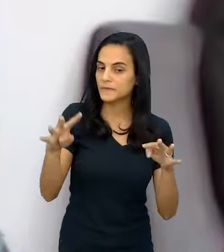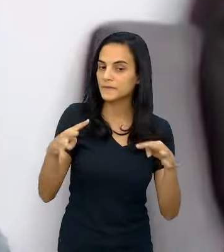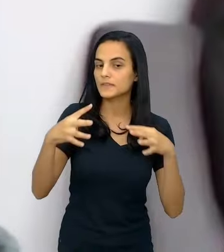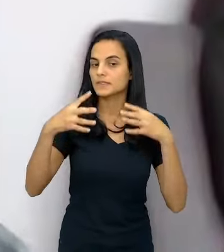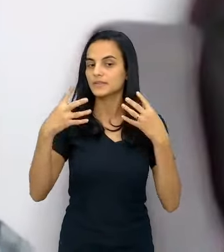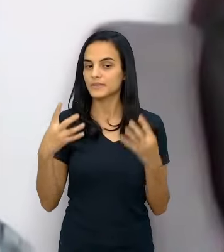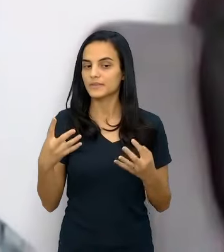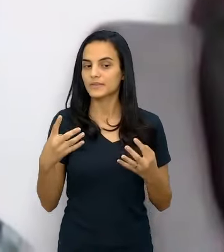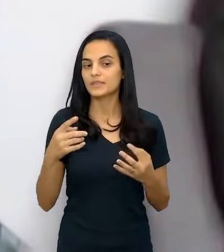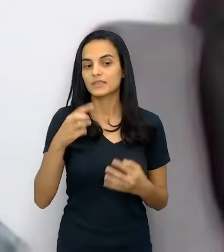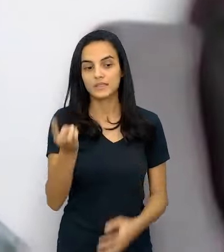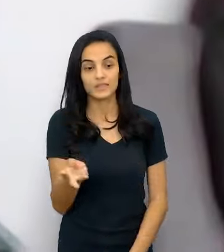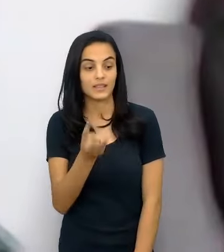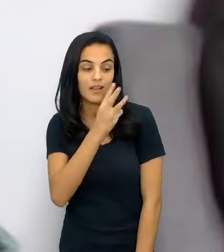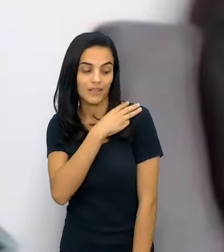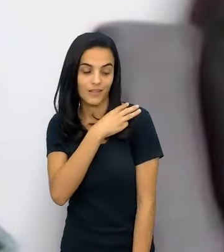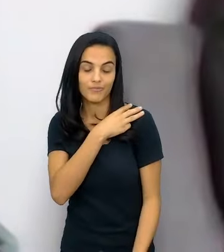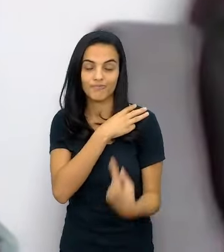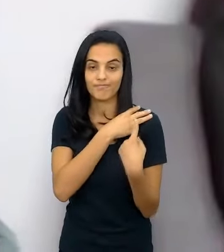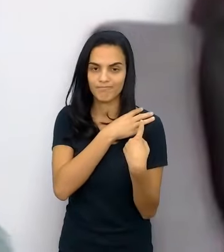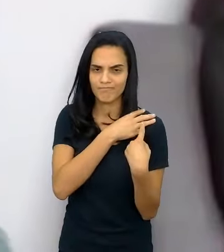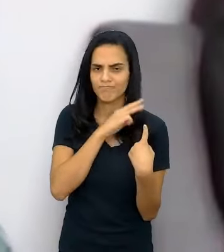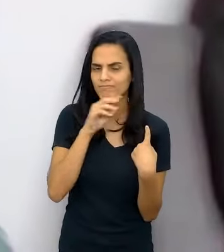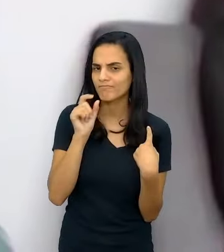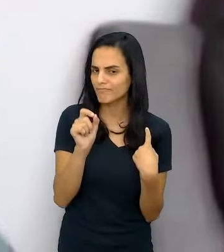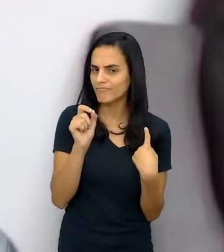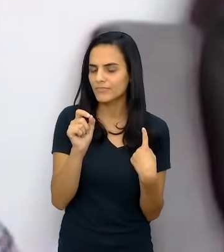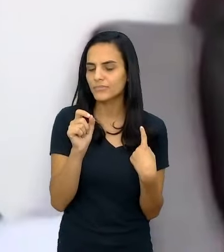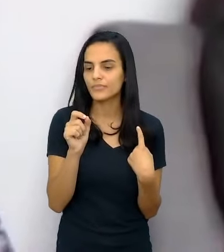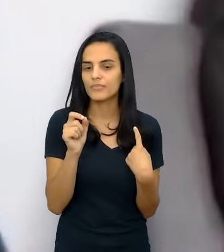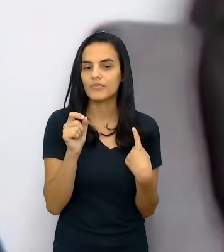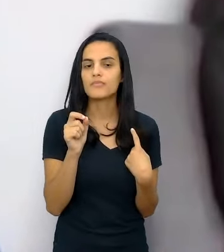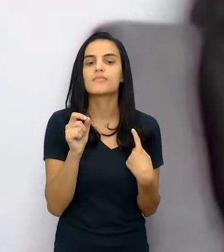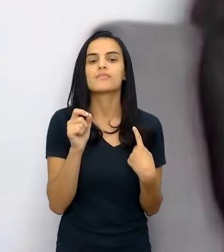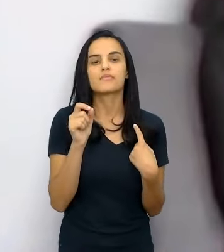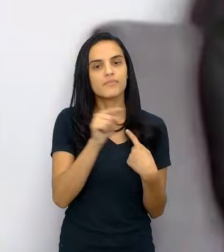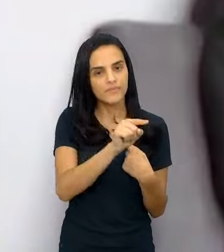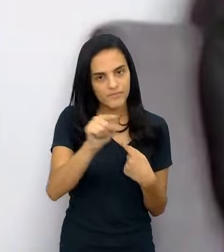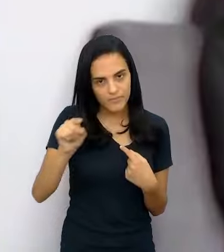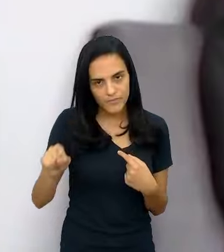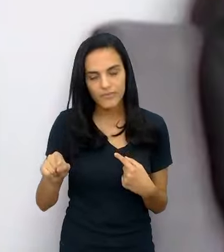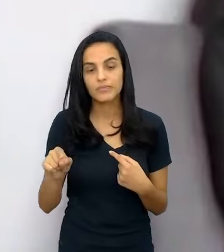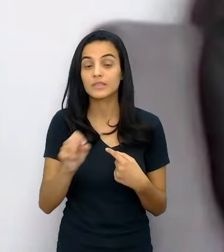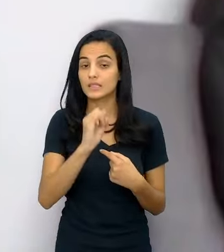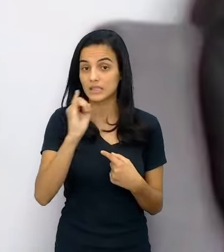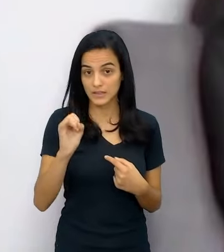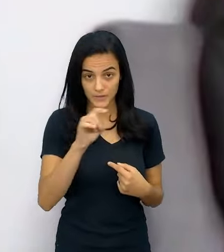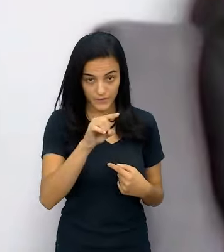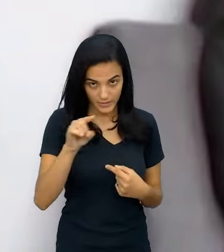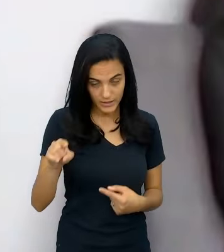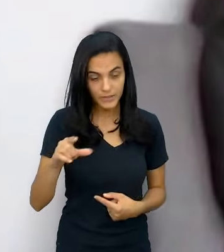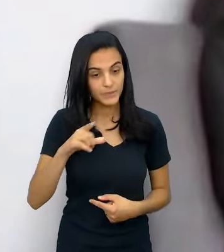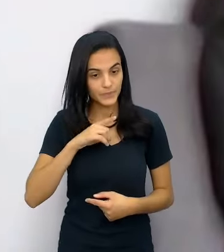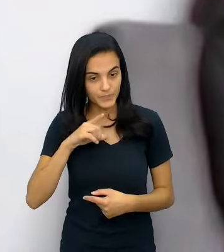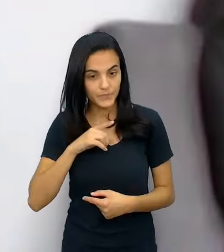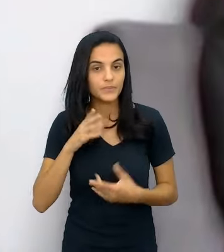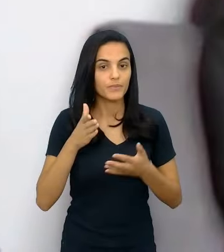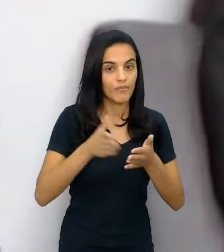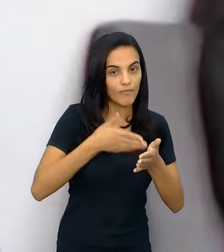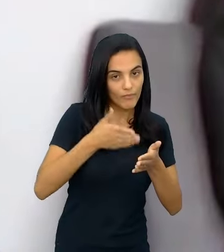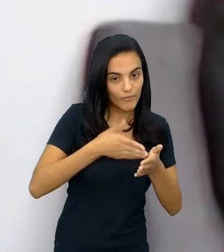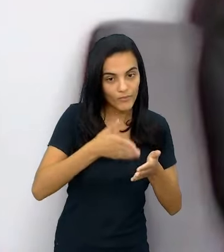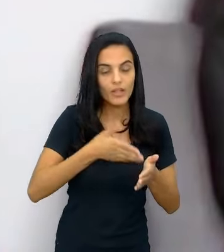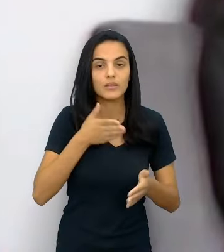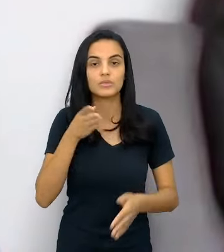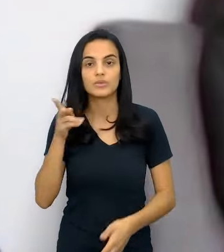que são da terceira série do ensino médio. Então, se vocês estiverem com o caderno